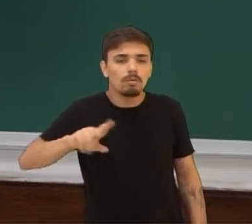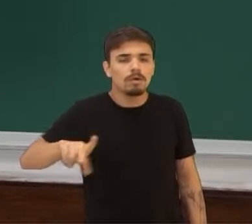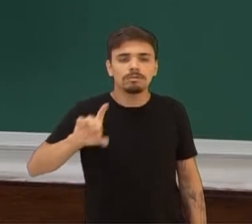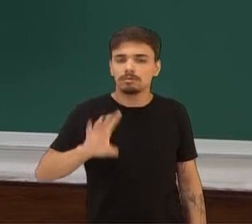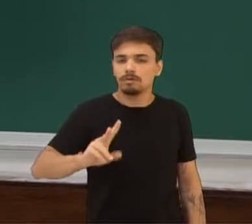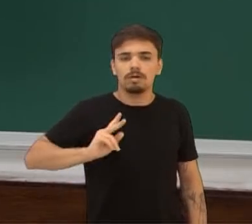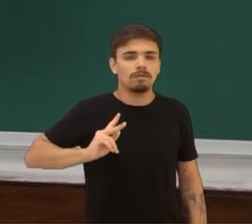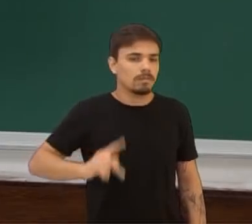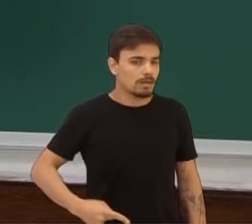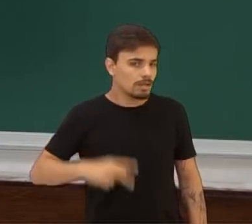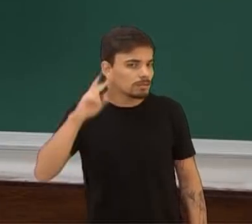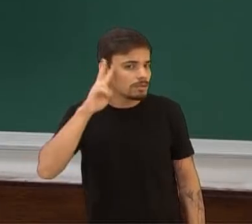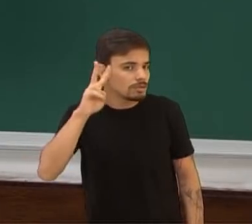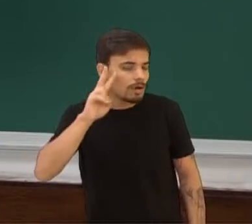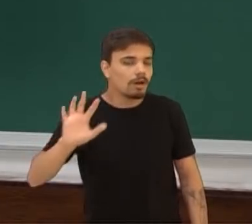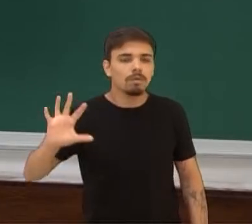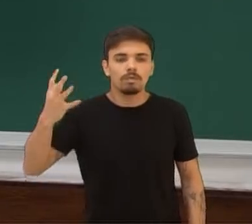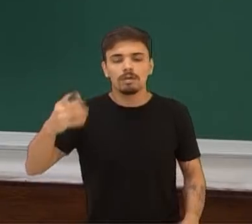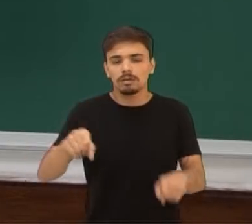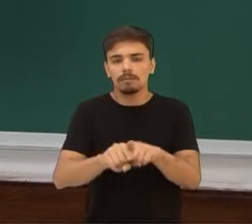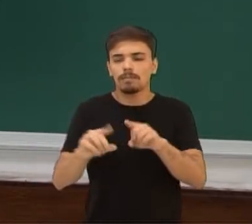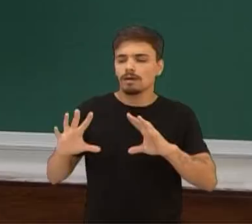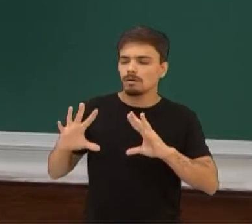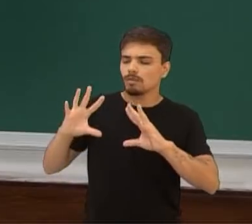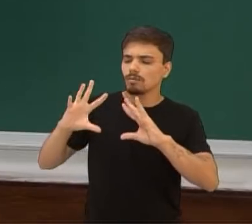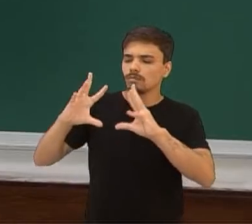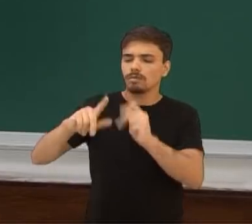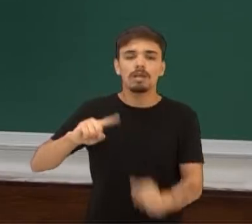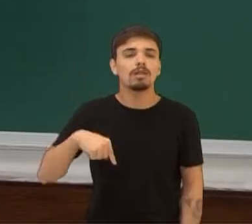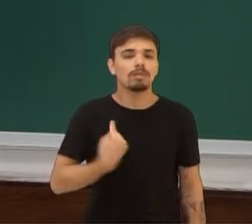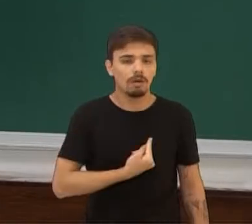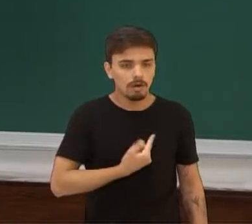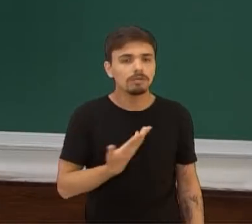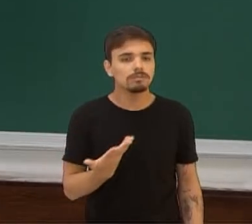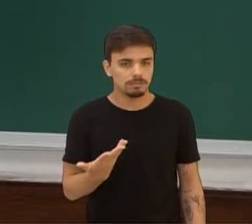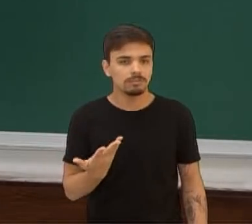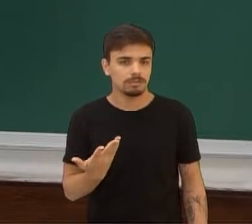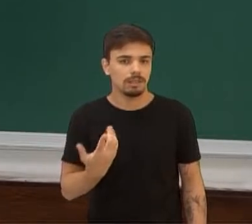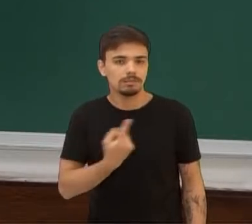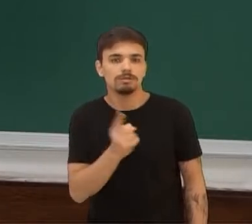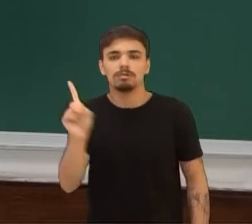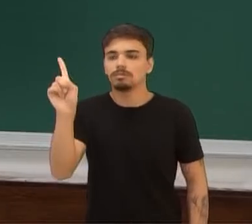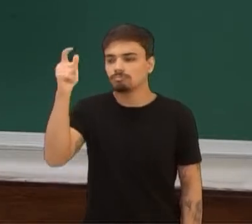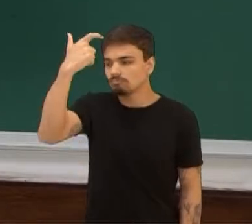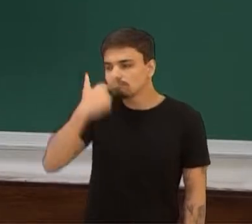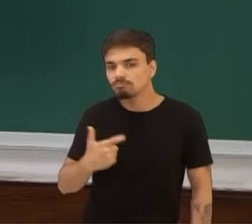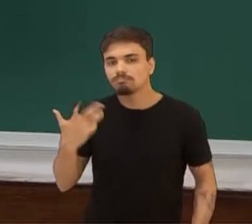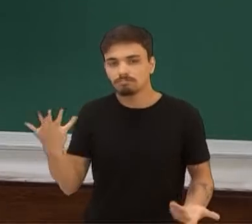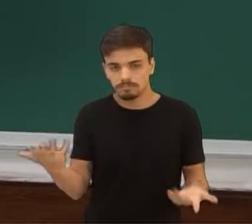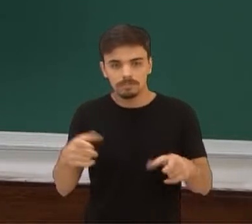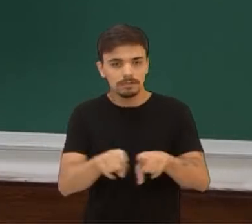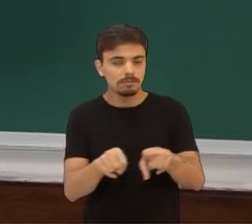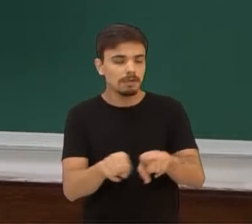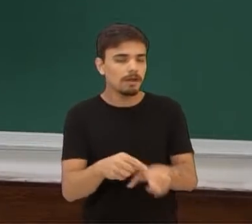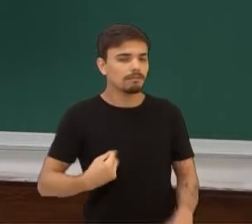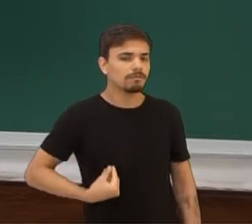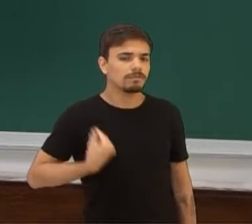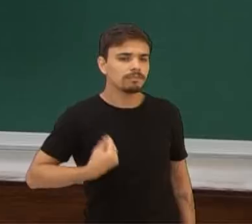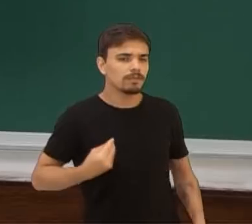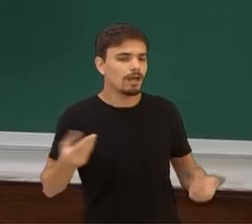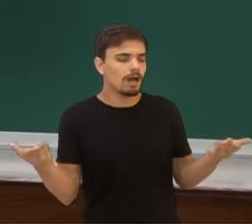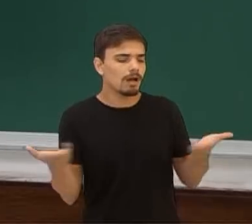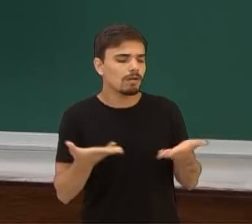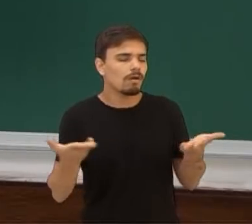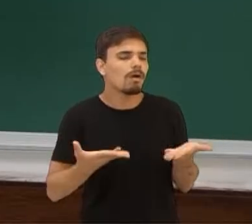da humanidade que isso acontece. Isso acontece com a nossa história, de como indivíduos. Para a gente viver um determinado